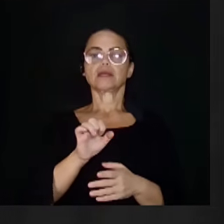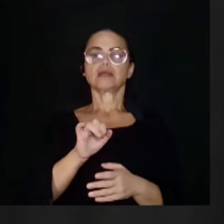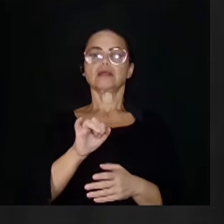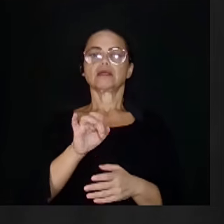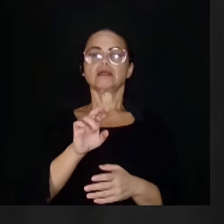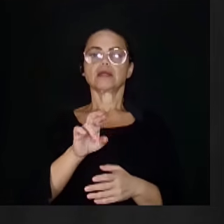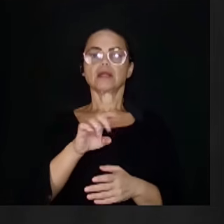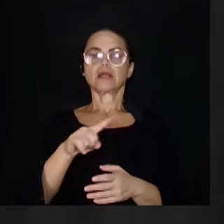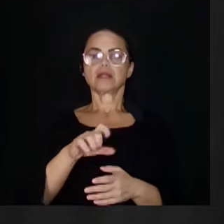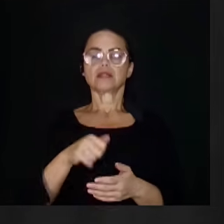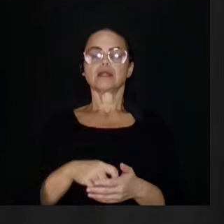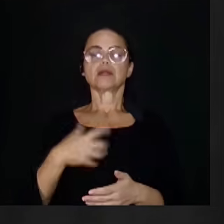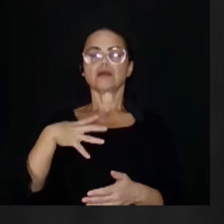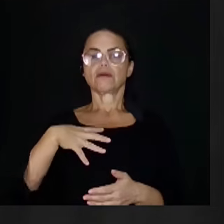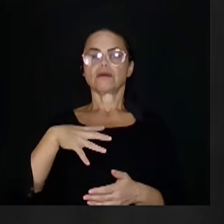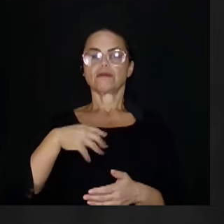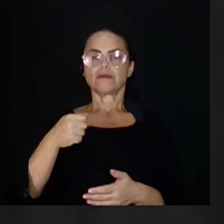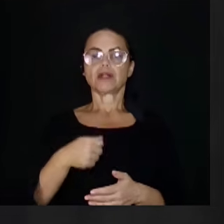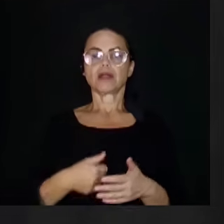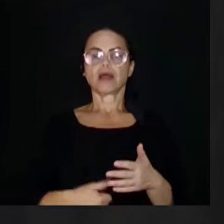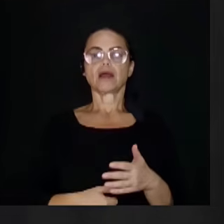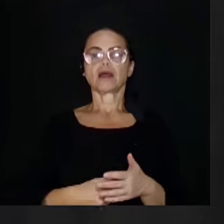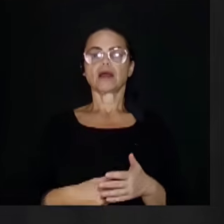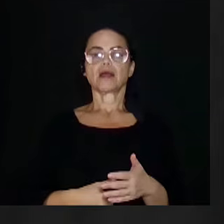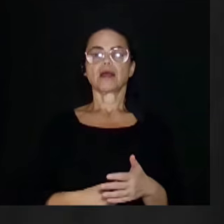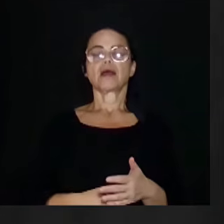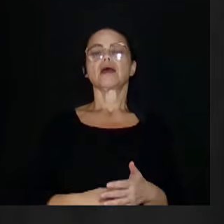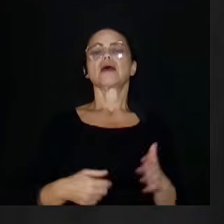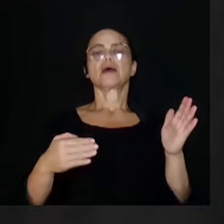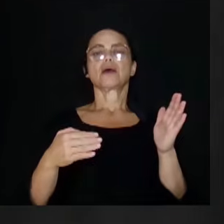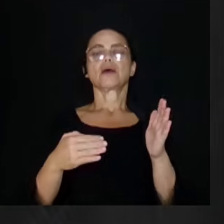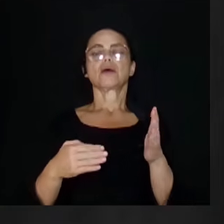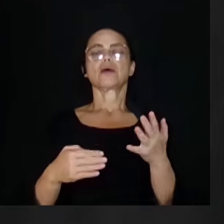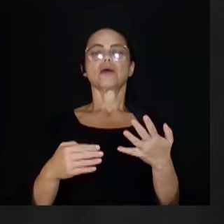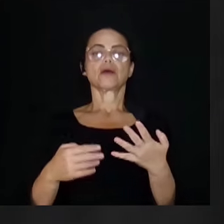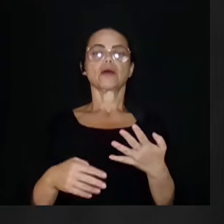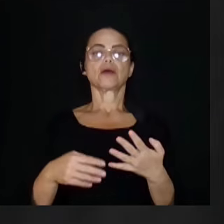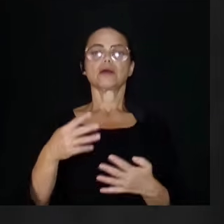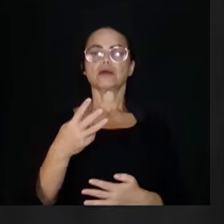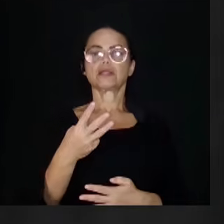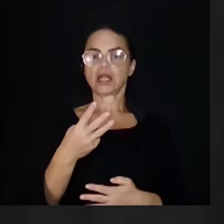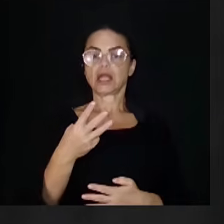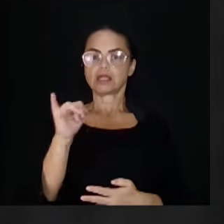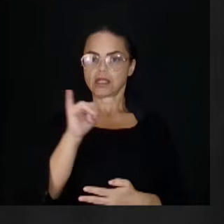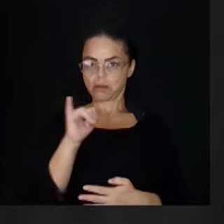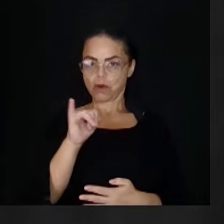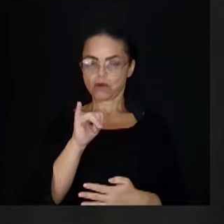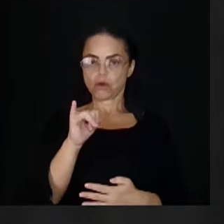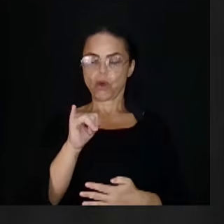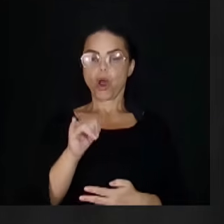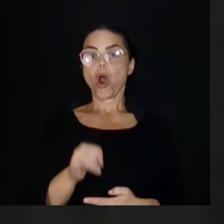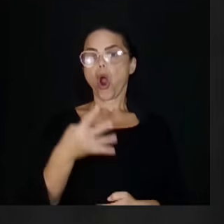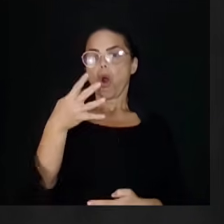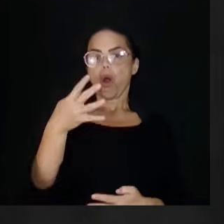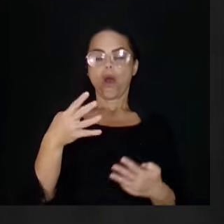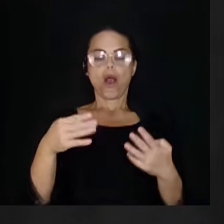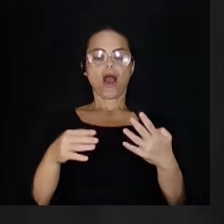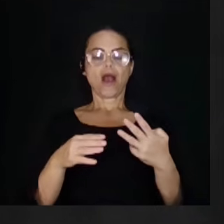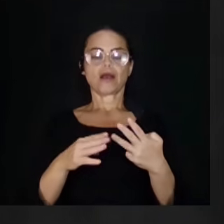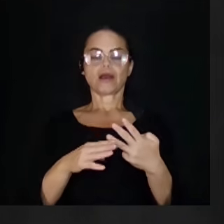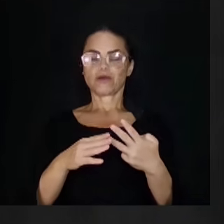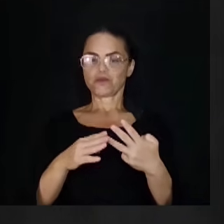do seu tio Raimundo, a filha caçula de 3 irmãos, né? Eu sou a raspa do tacho,